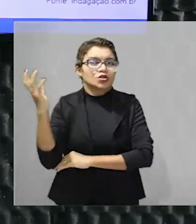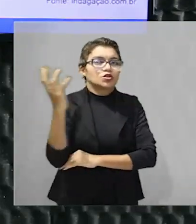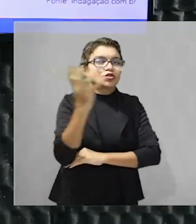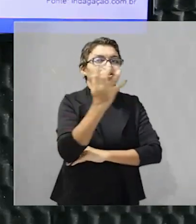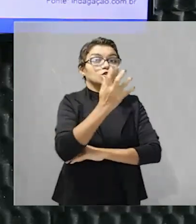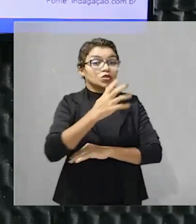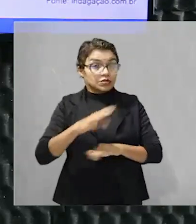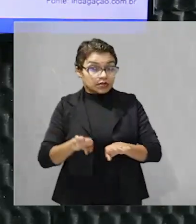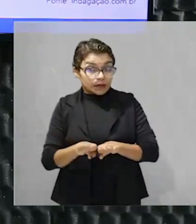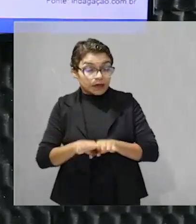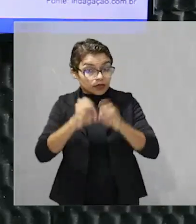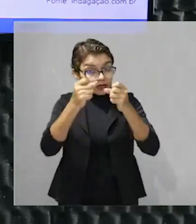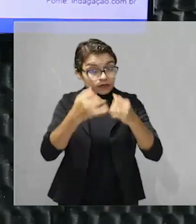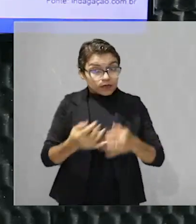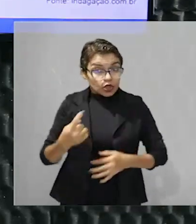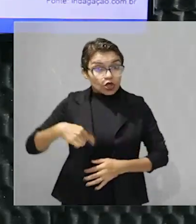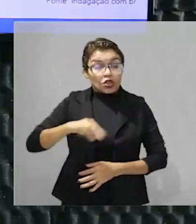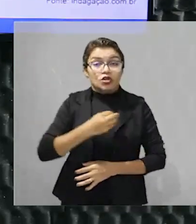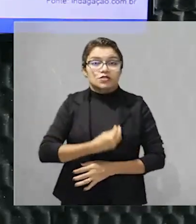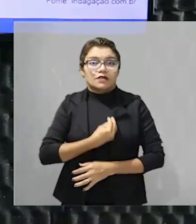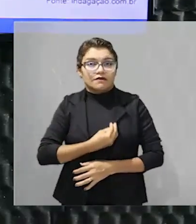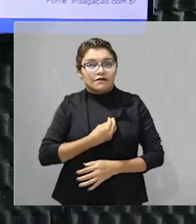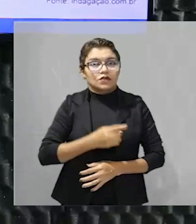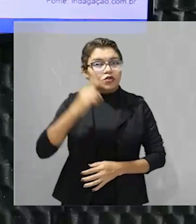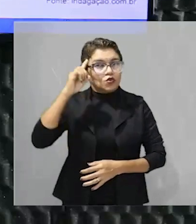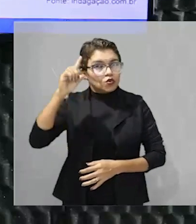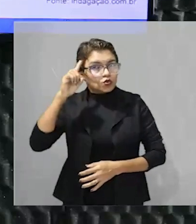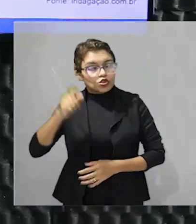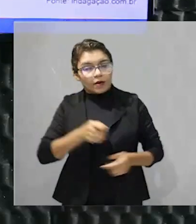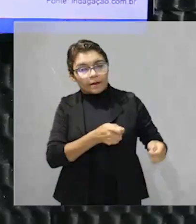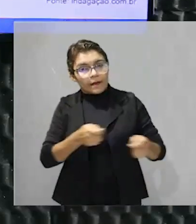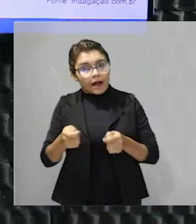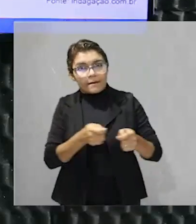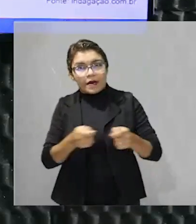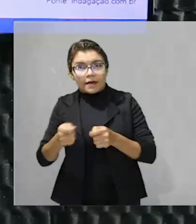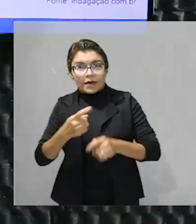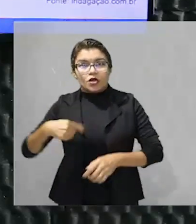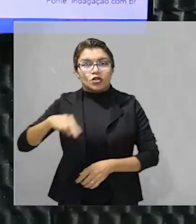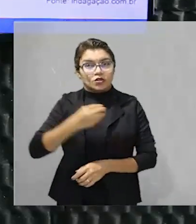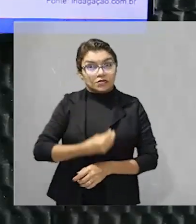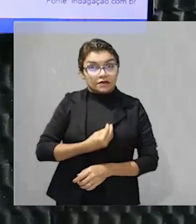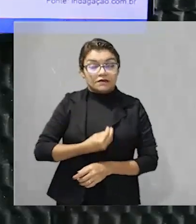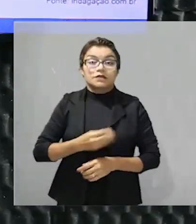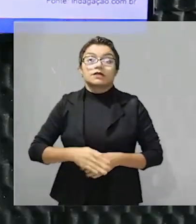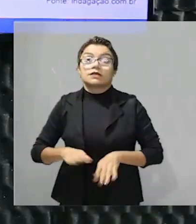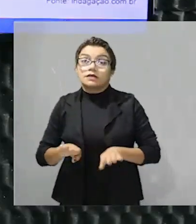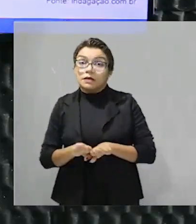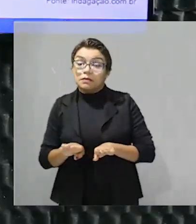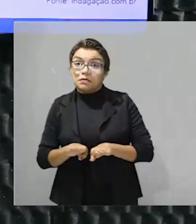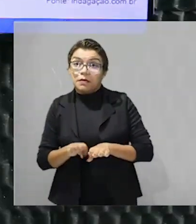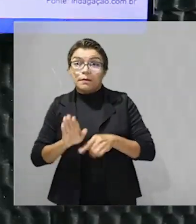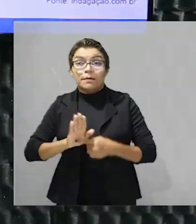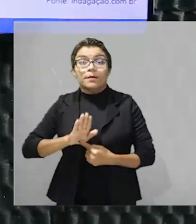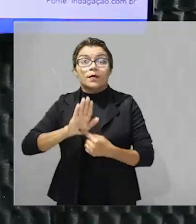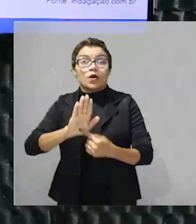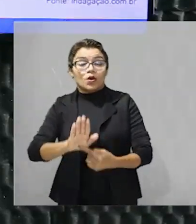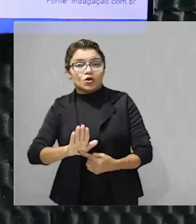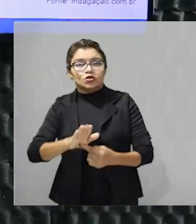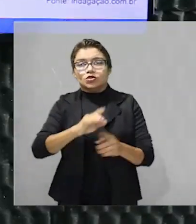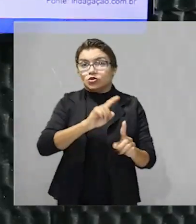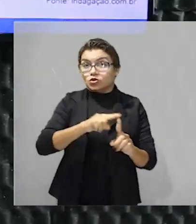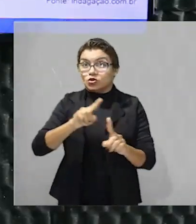a questões do nosso cotidiano, a situações cotidianas, coisas do nosso dia a dia, que vão ser apresentadas com algum tipo